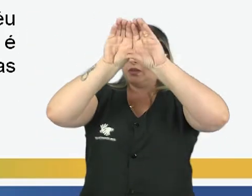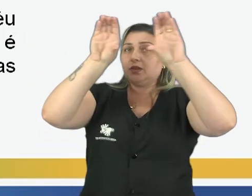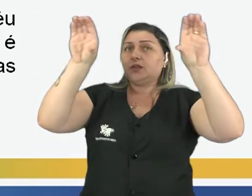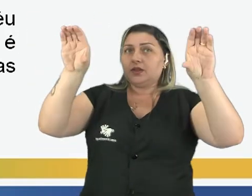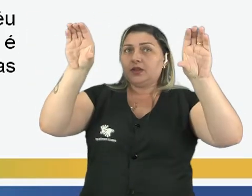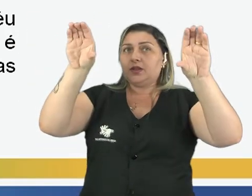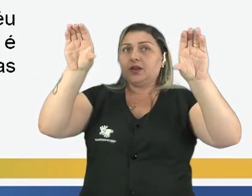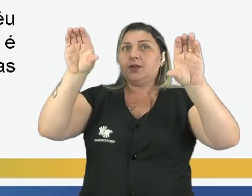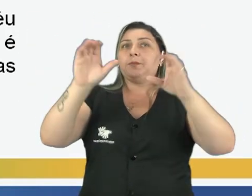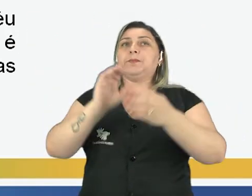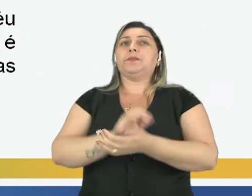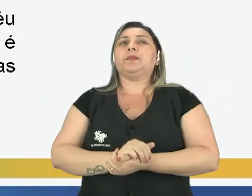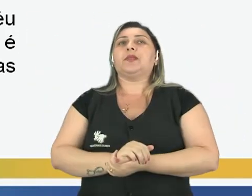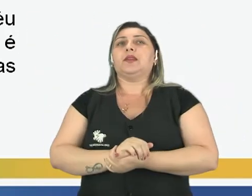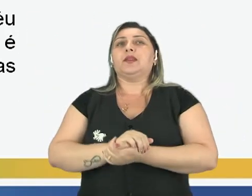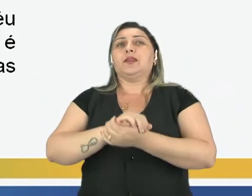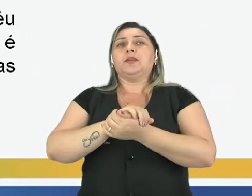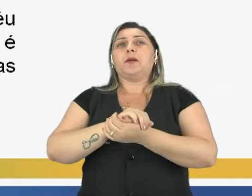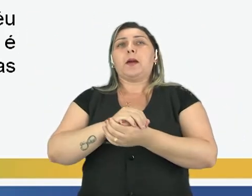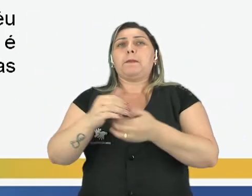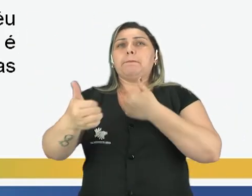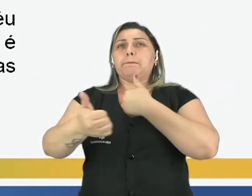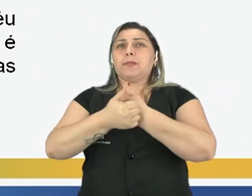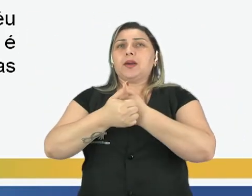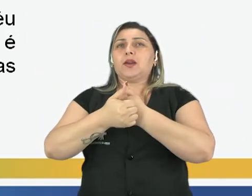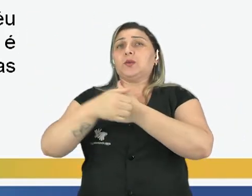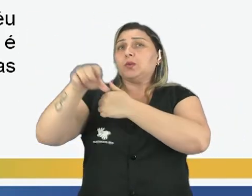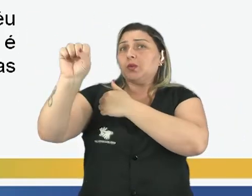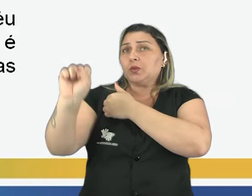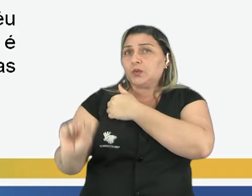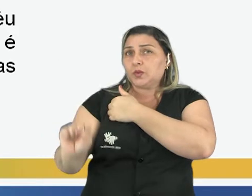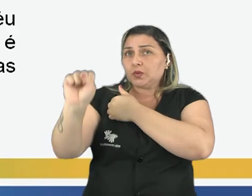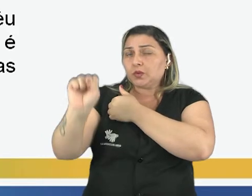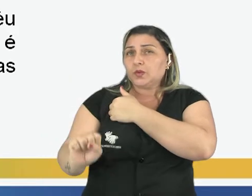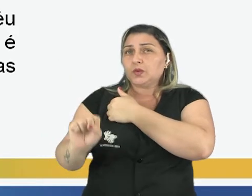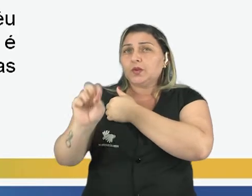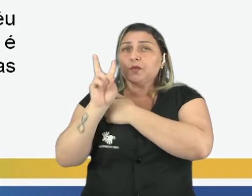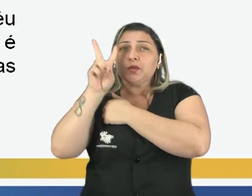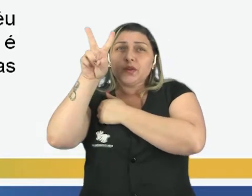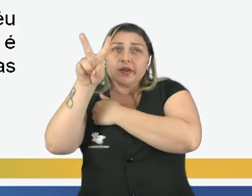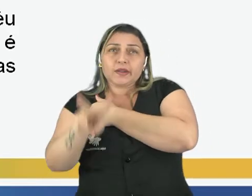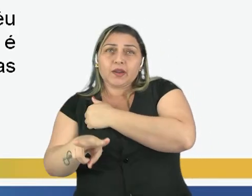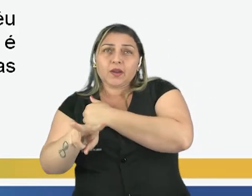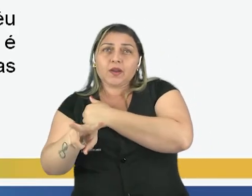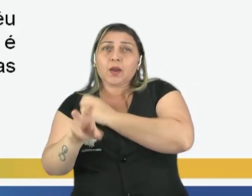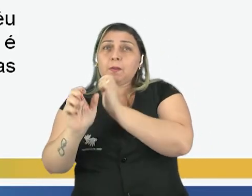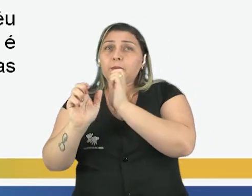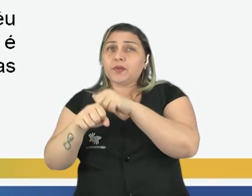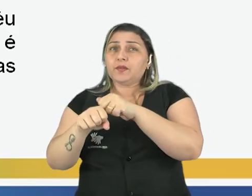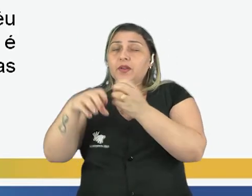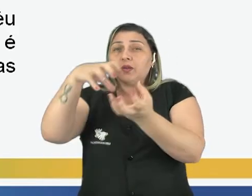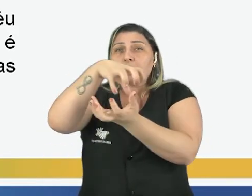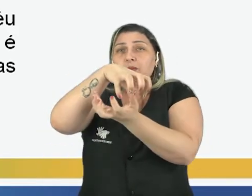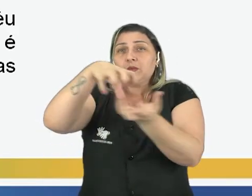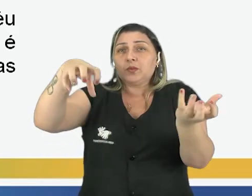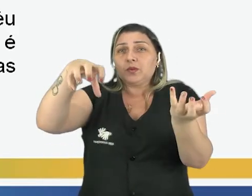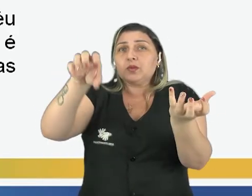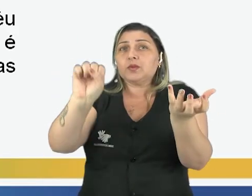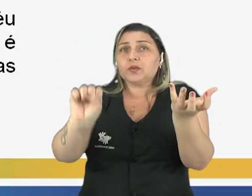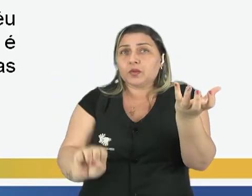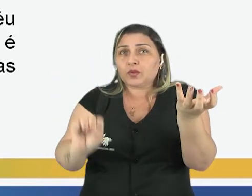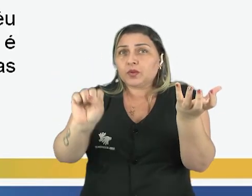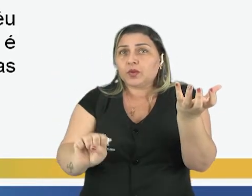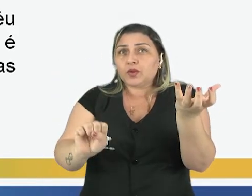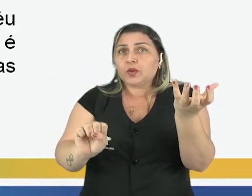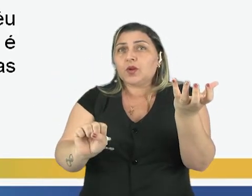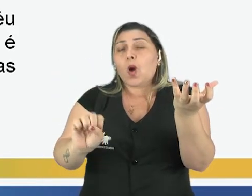do céu. Se localiza próximo do Polo Sul e sua visualização só é possível no hemisfério